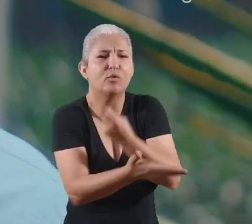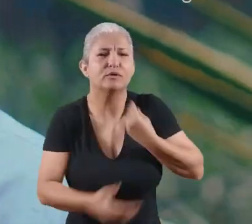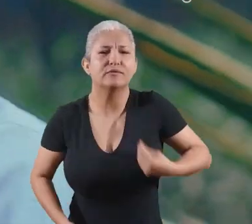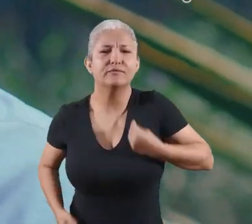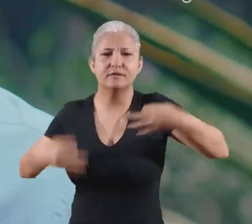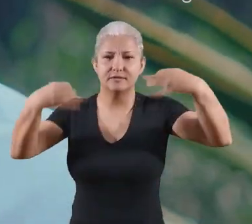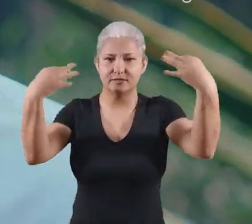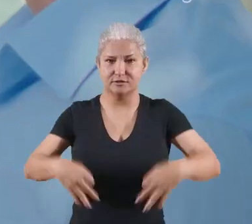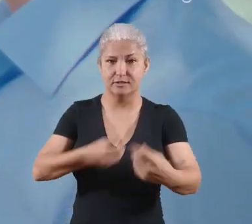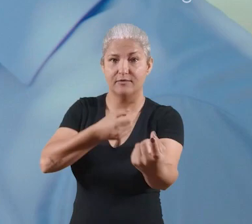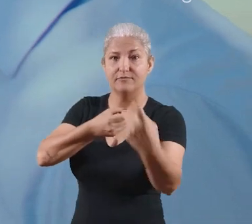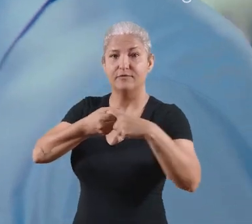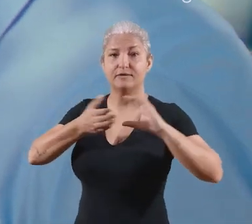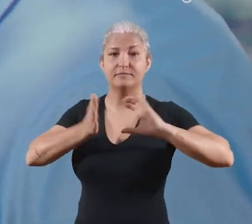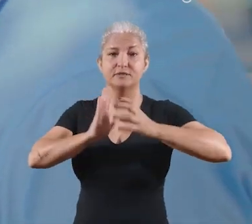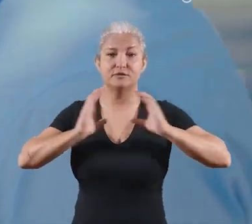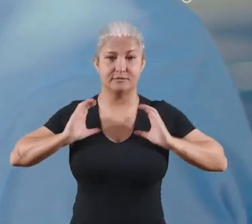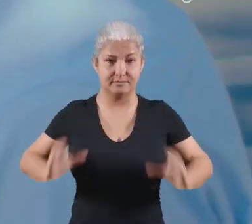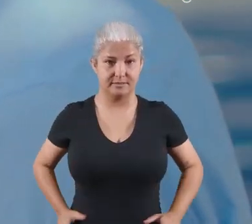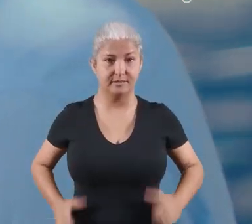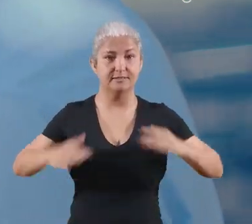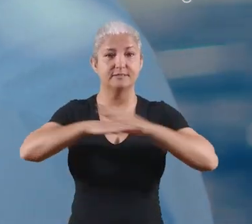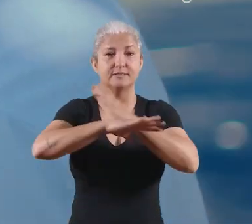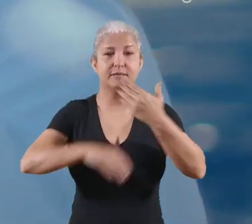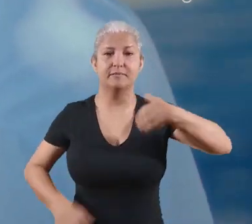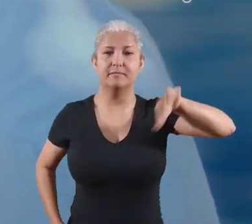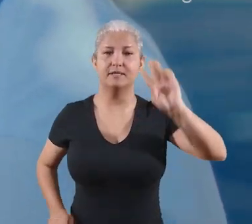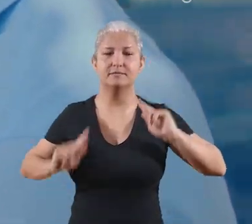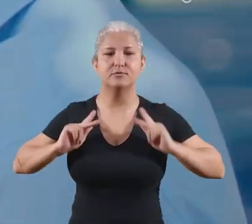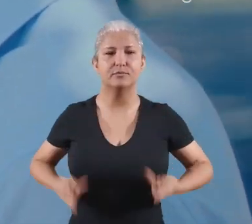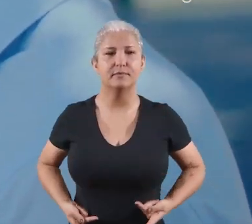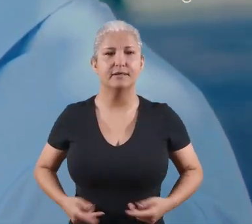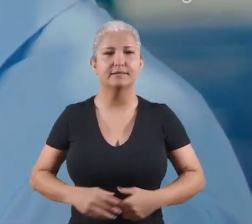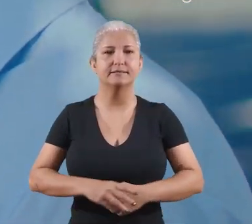acontece de verdade. Filie-se ao Cidadania, o partido das cidades mais humanas.